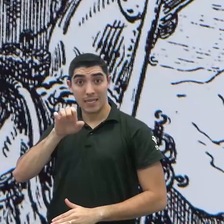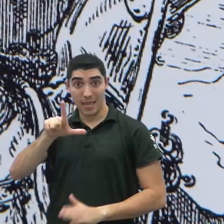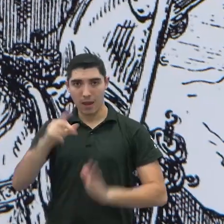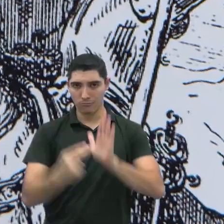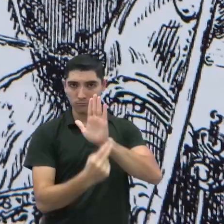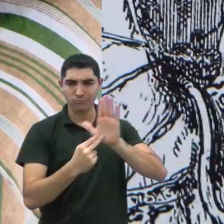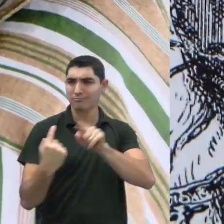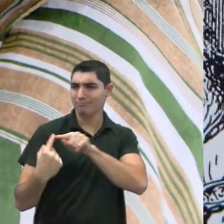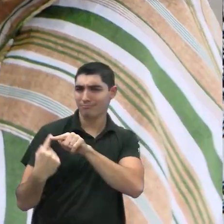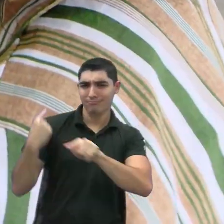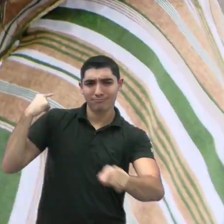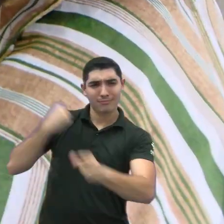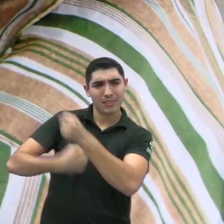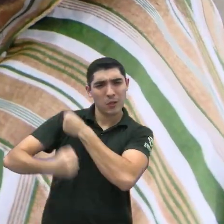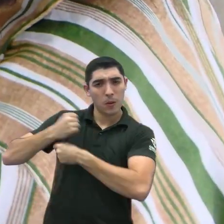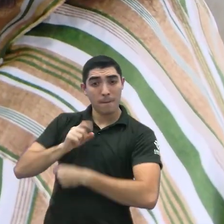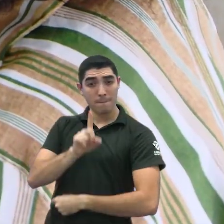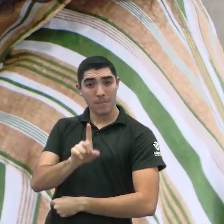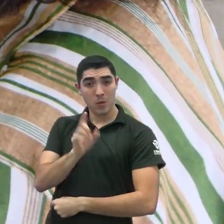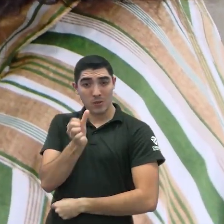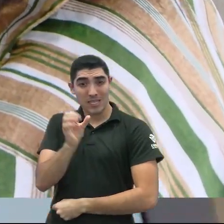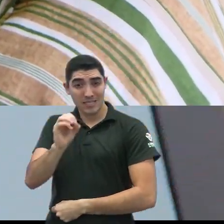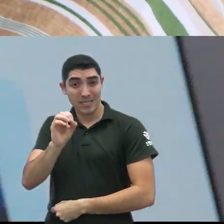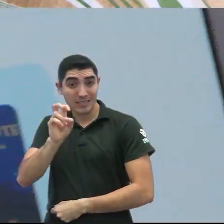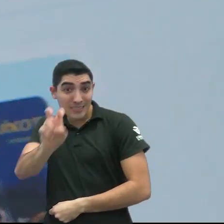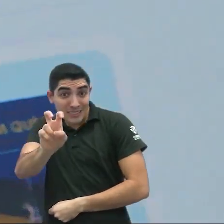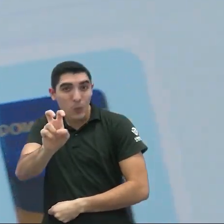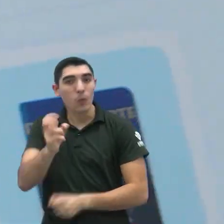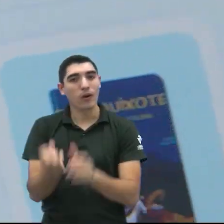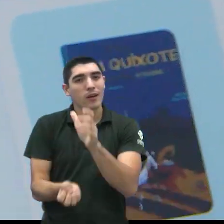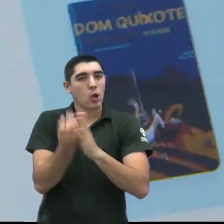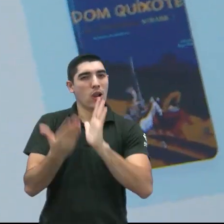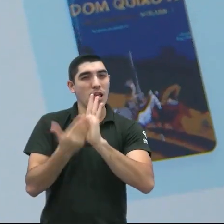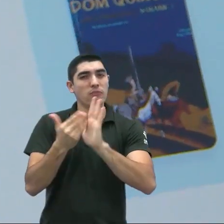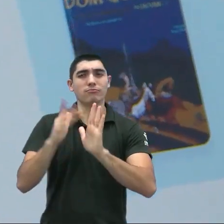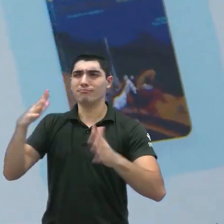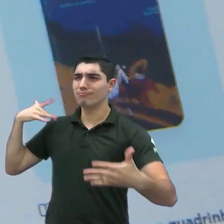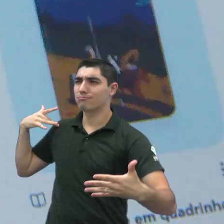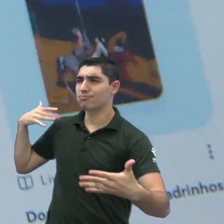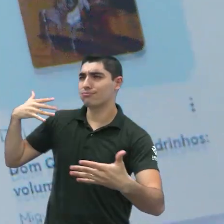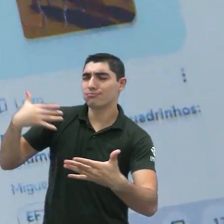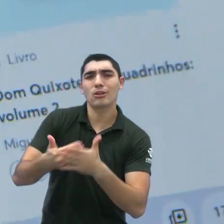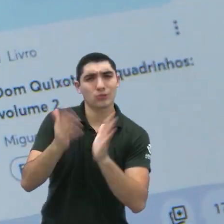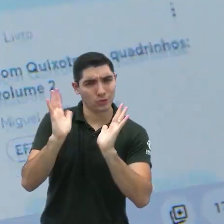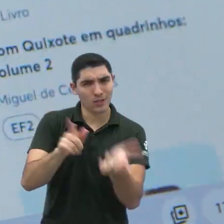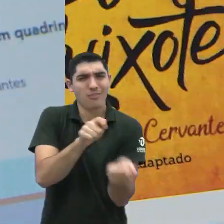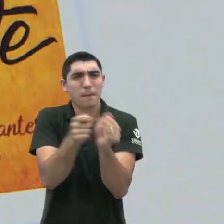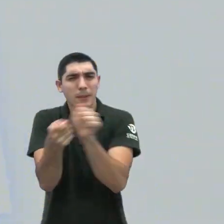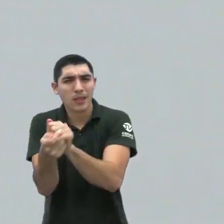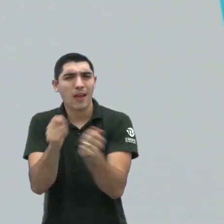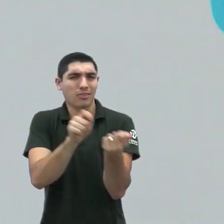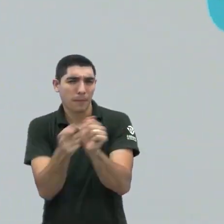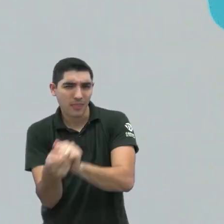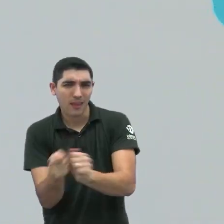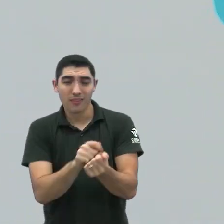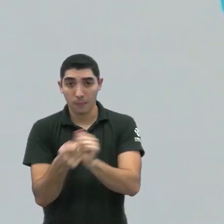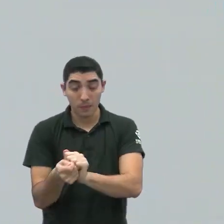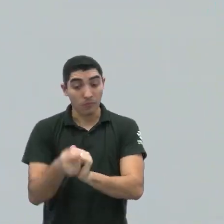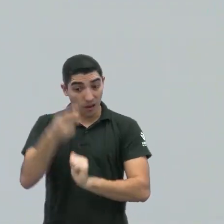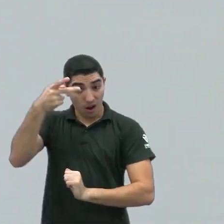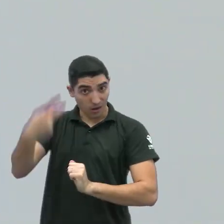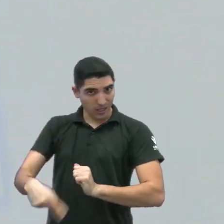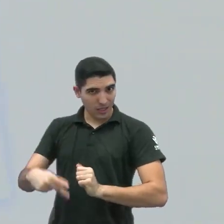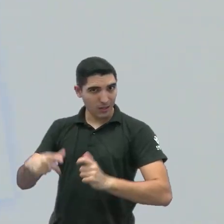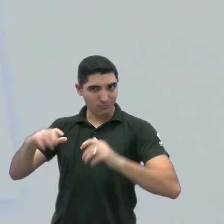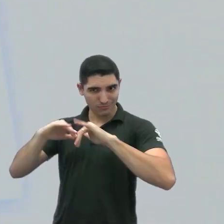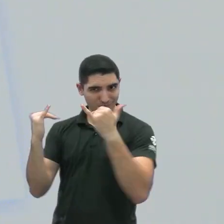em 1605 e ao longo dos séculos ganhou inúmeras adaptações. Só aqui na Biblioteca do Centro da